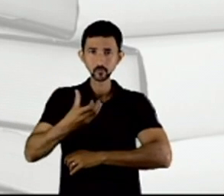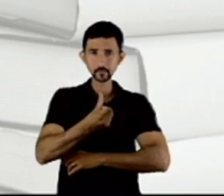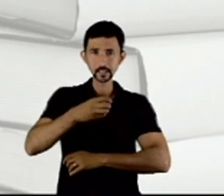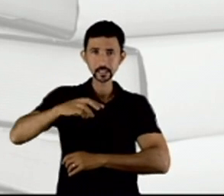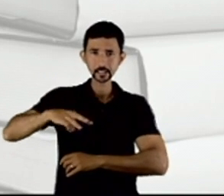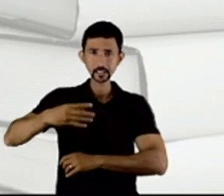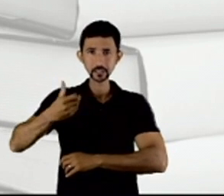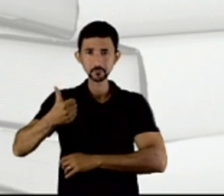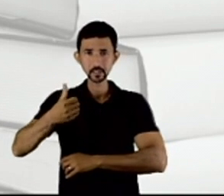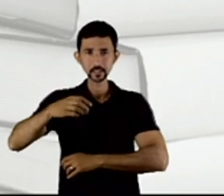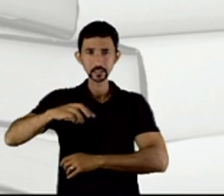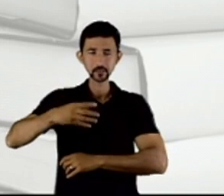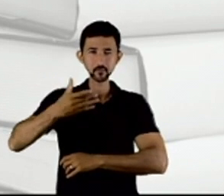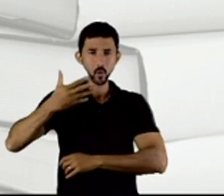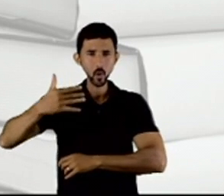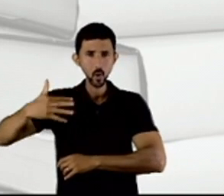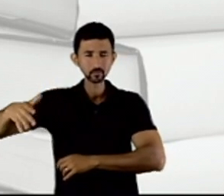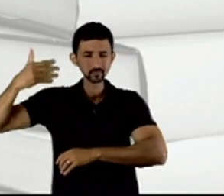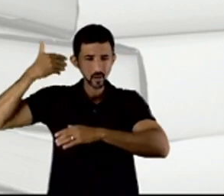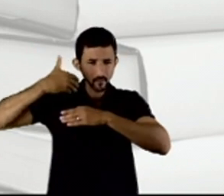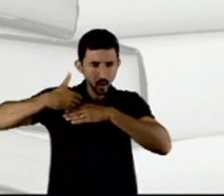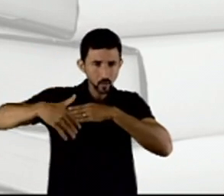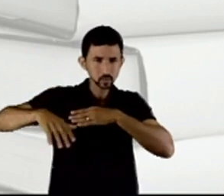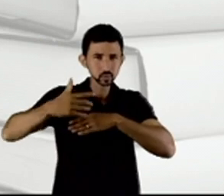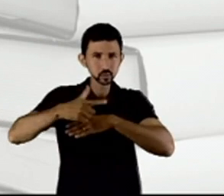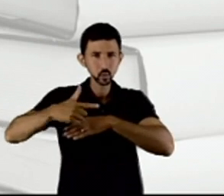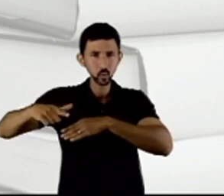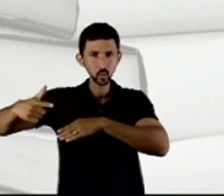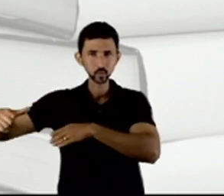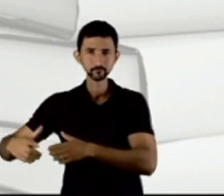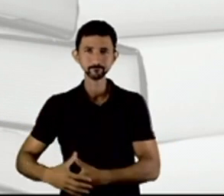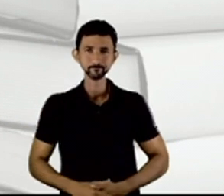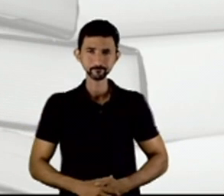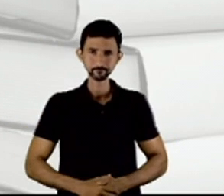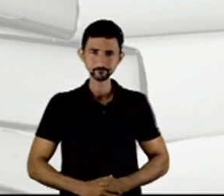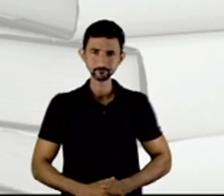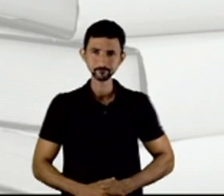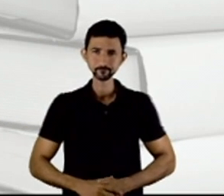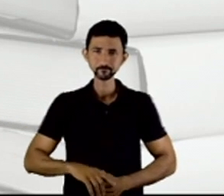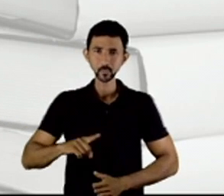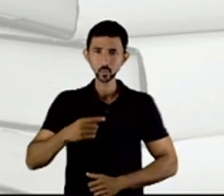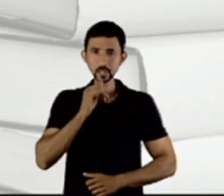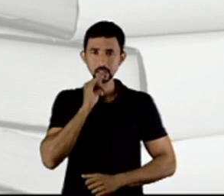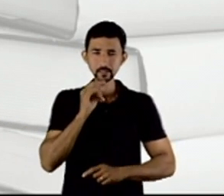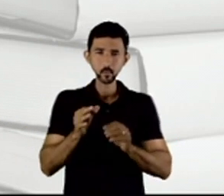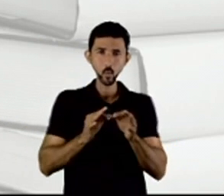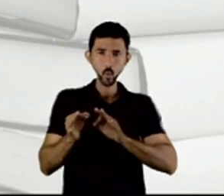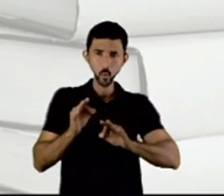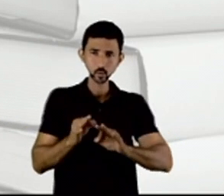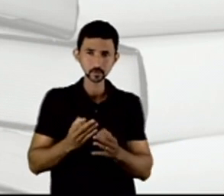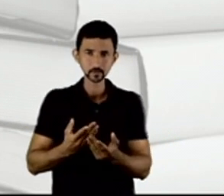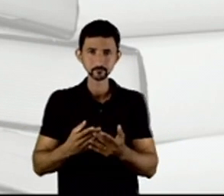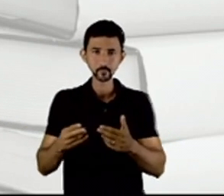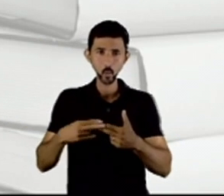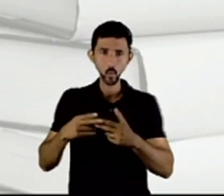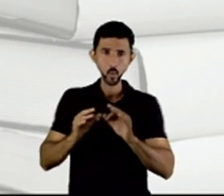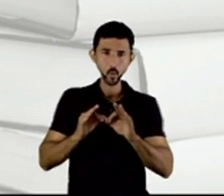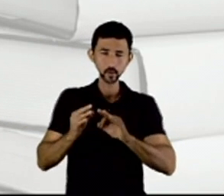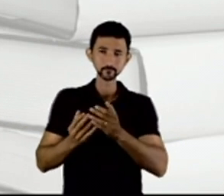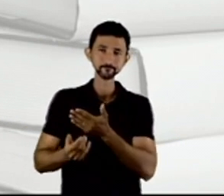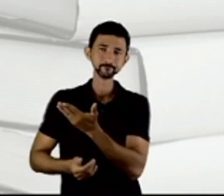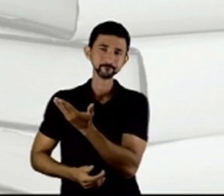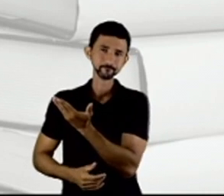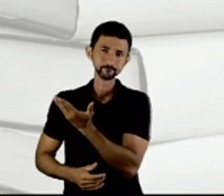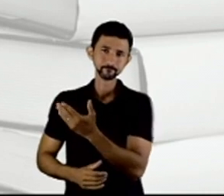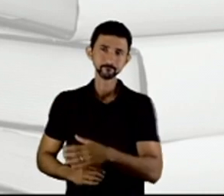a representação abreviada desse número é. Então, olha só uma outra forma de eu representar a dízima